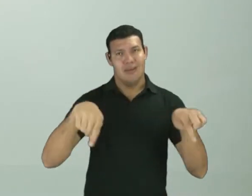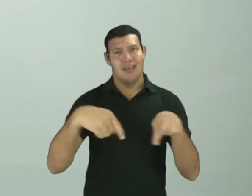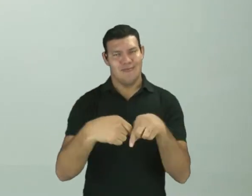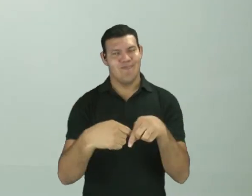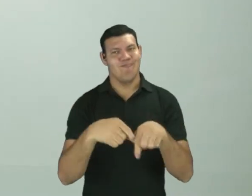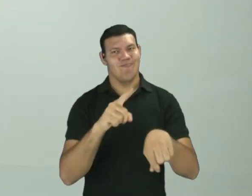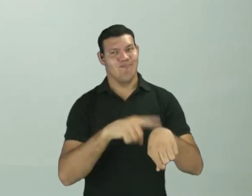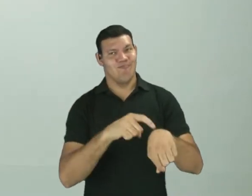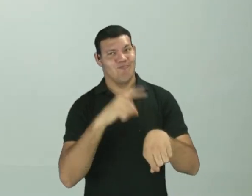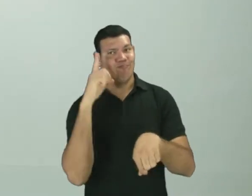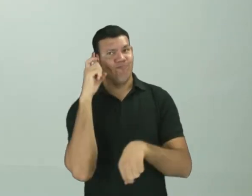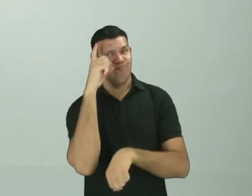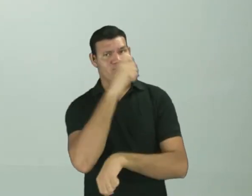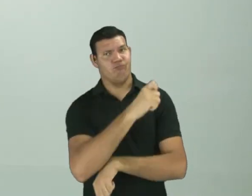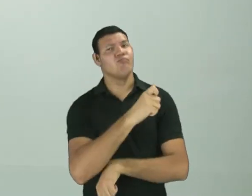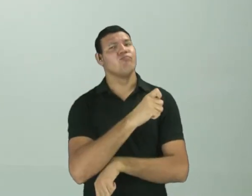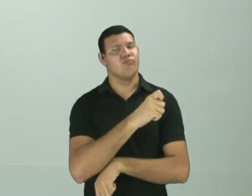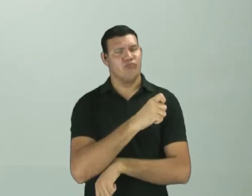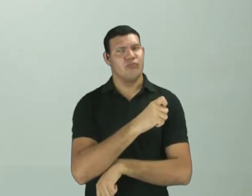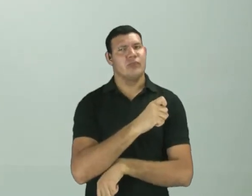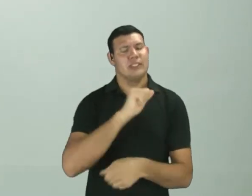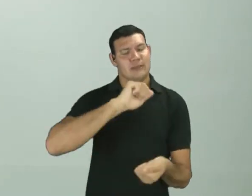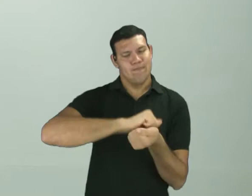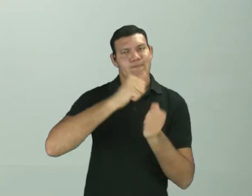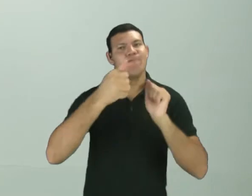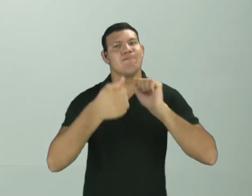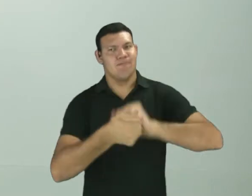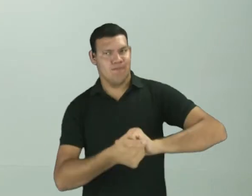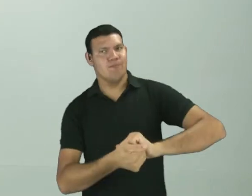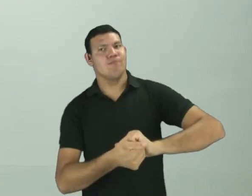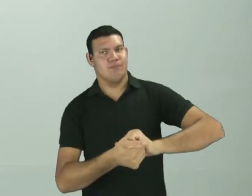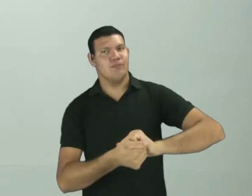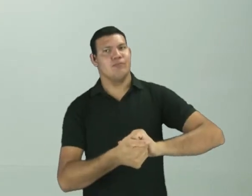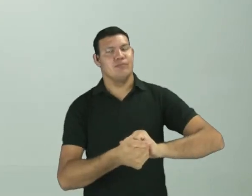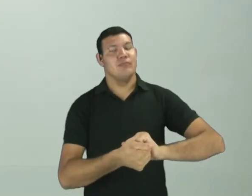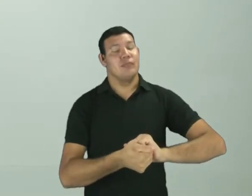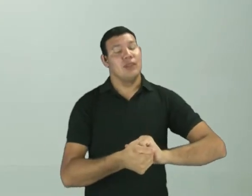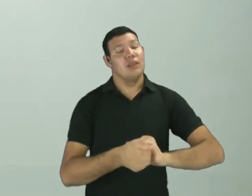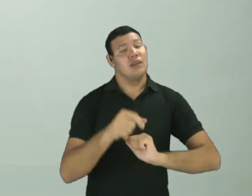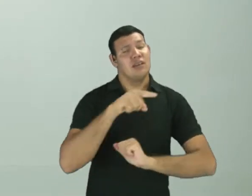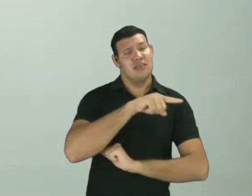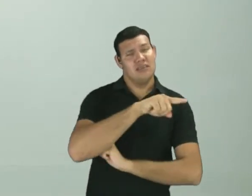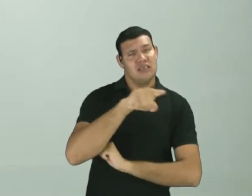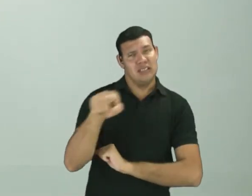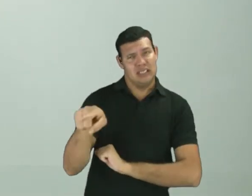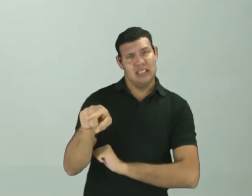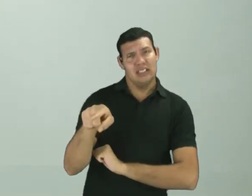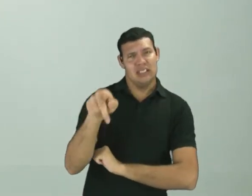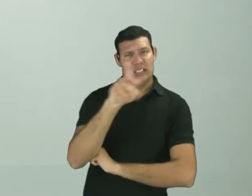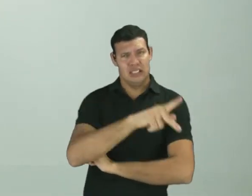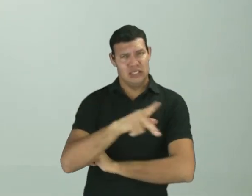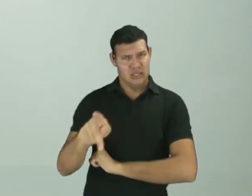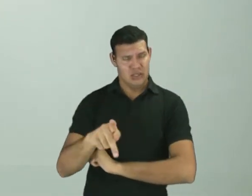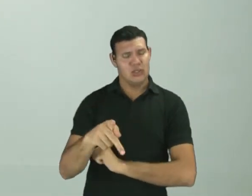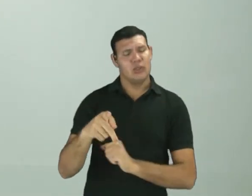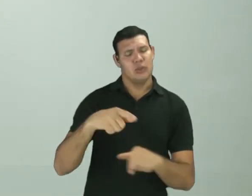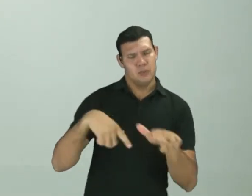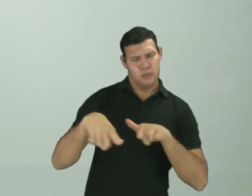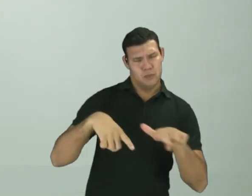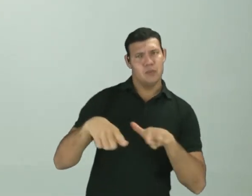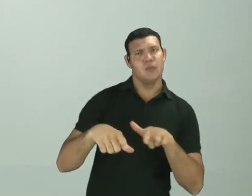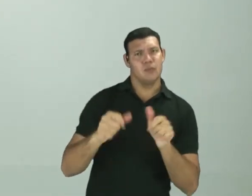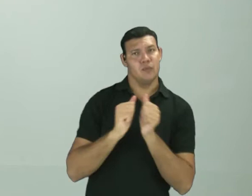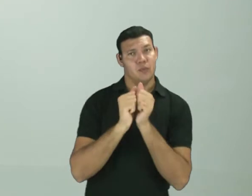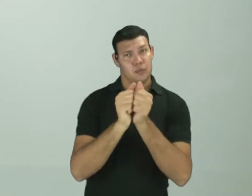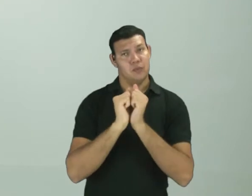tão difícil, nós tentamos aqui adaptar e de repente o professor pode até trabalhar com você essa atividade também nas aulas remotas, tá? E aí